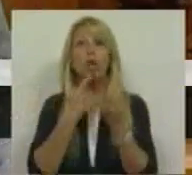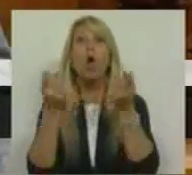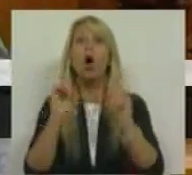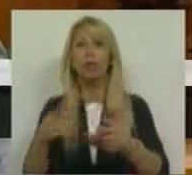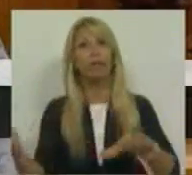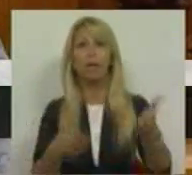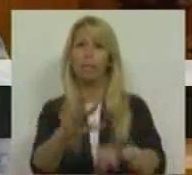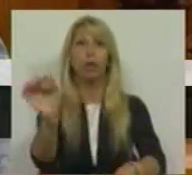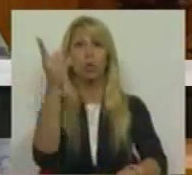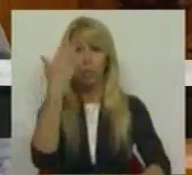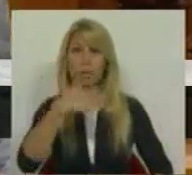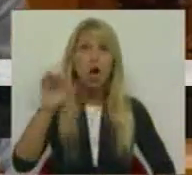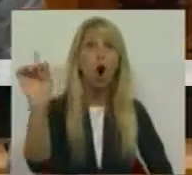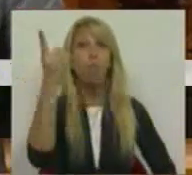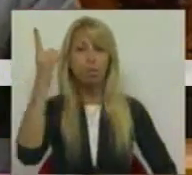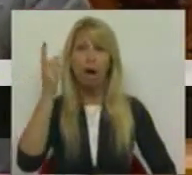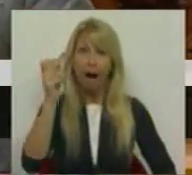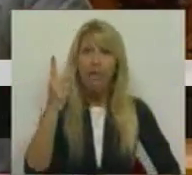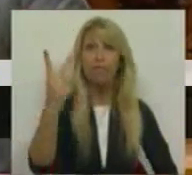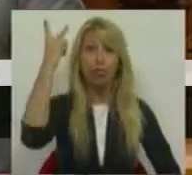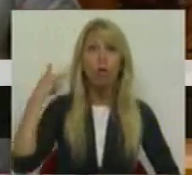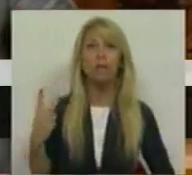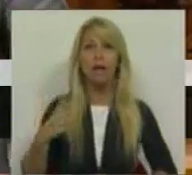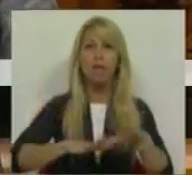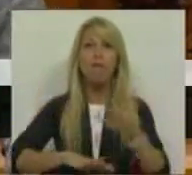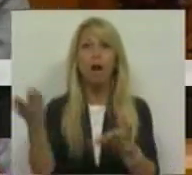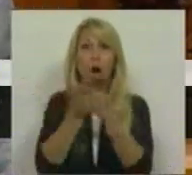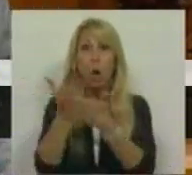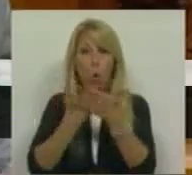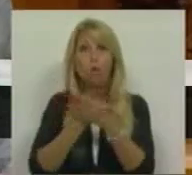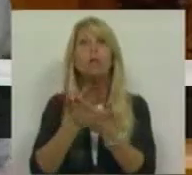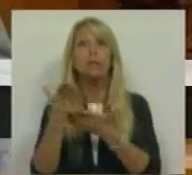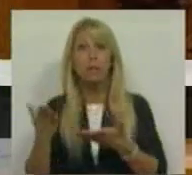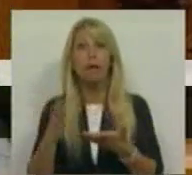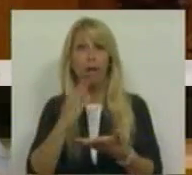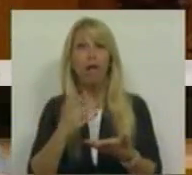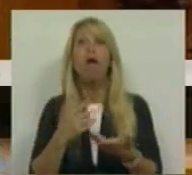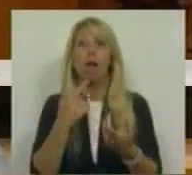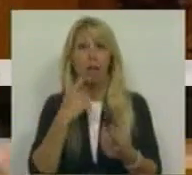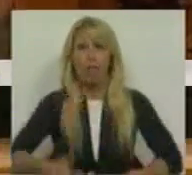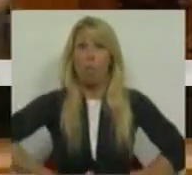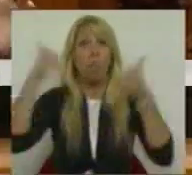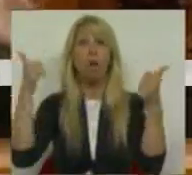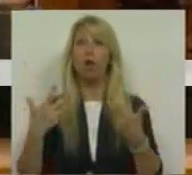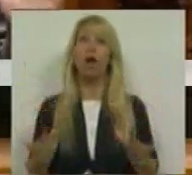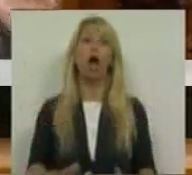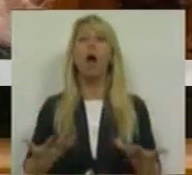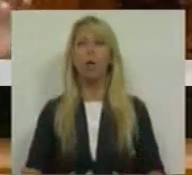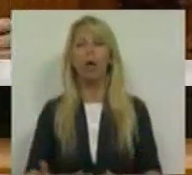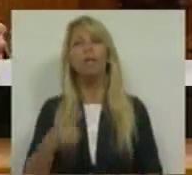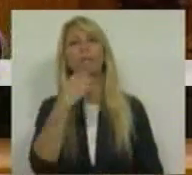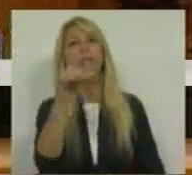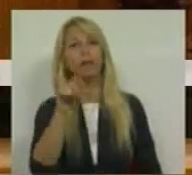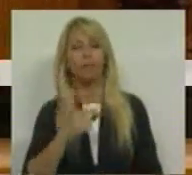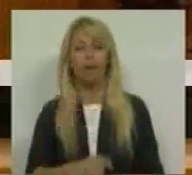2 anos, quando nós dizíamos, nós neste momento estávamos melhor do que estamos hoje. Mas dizia também ele, Ministro do